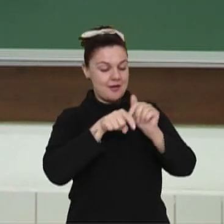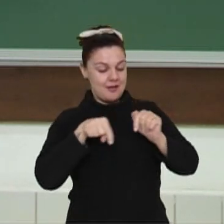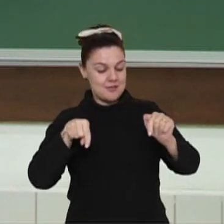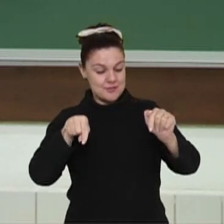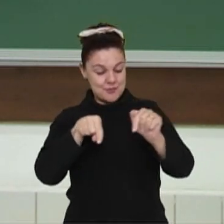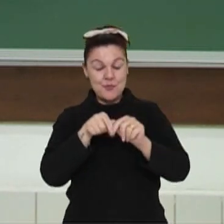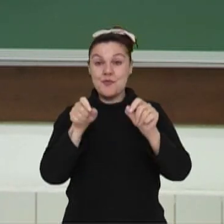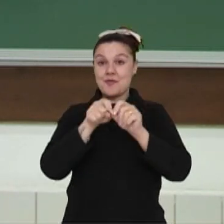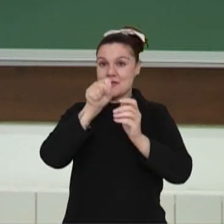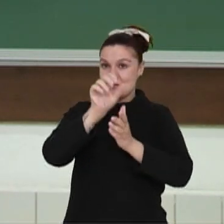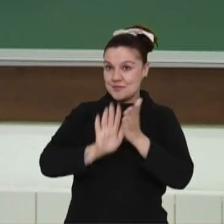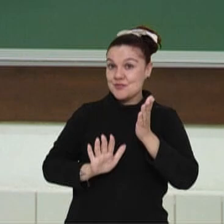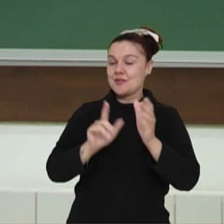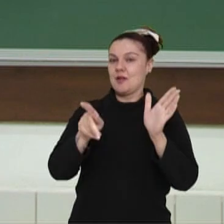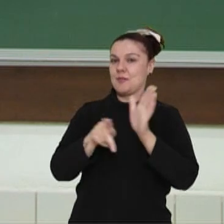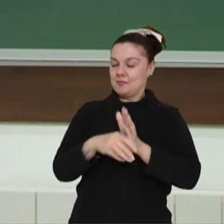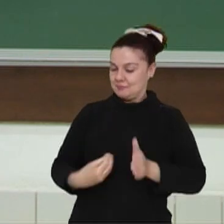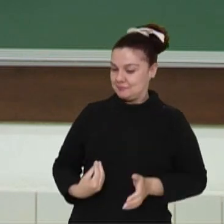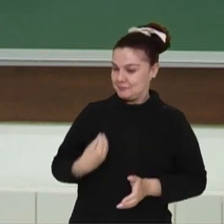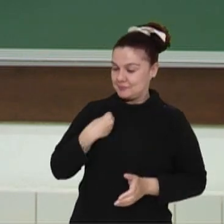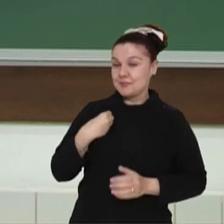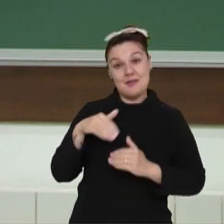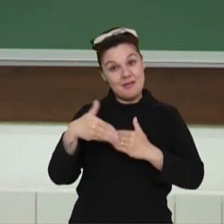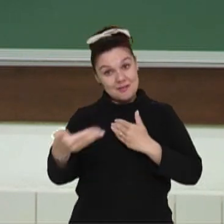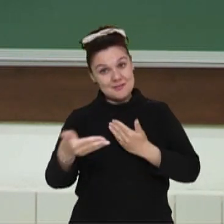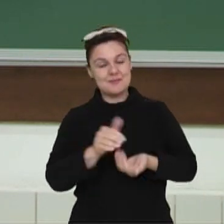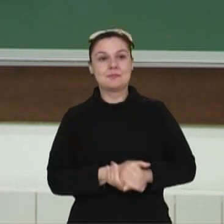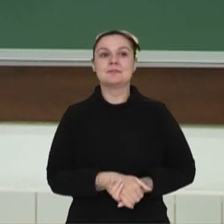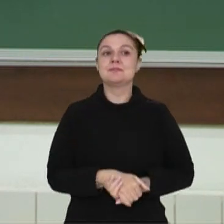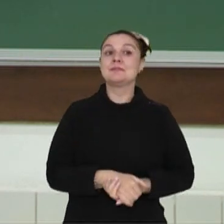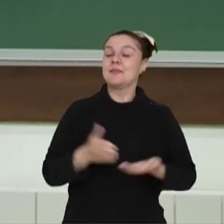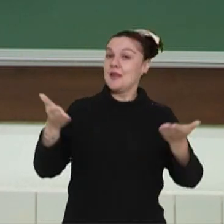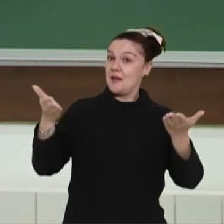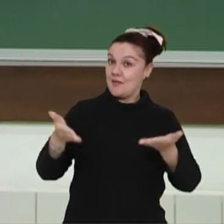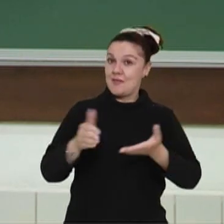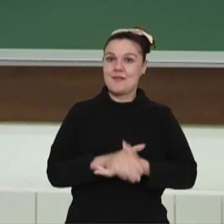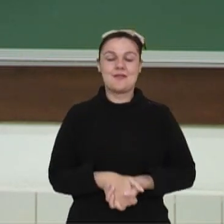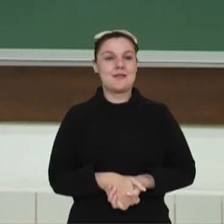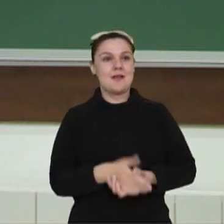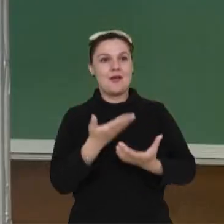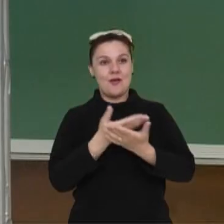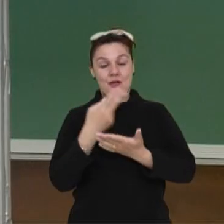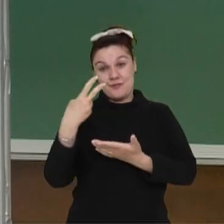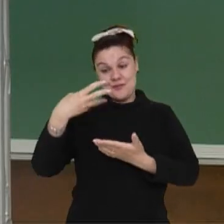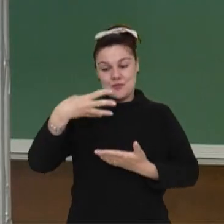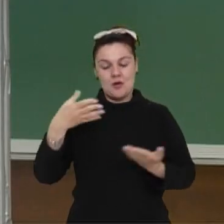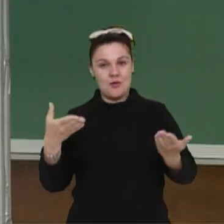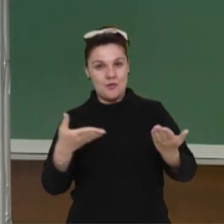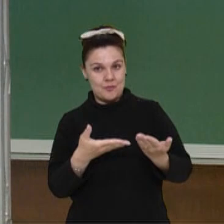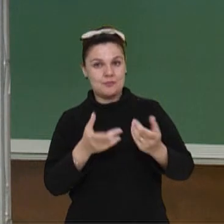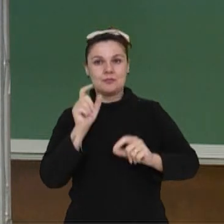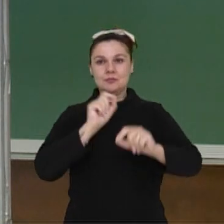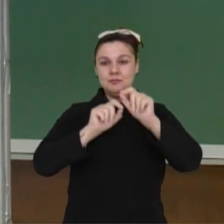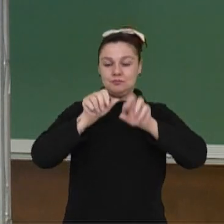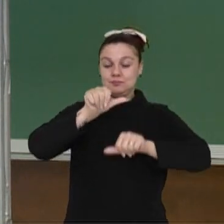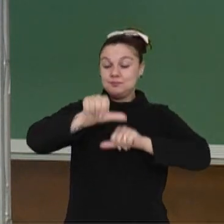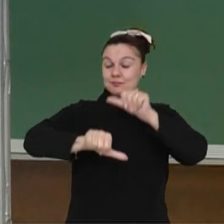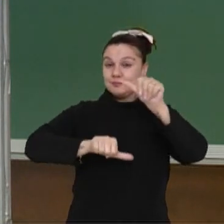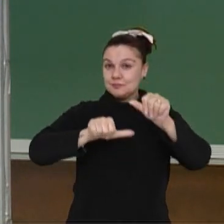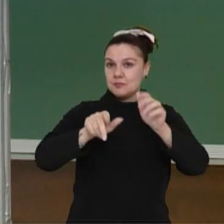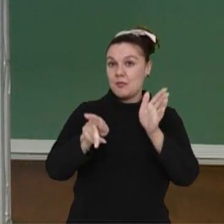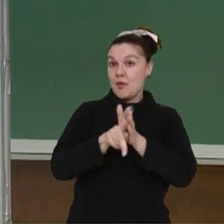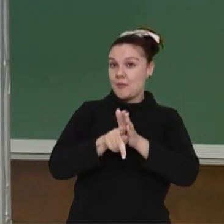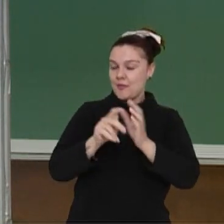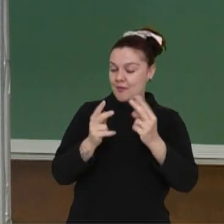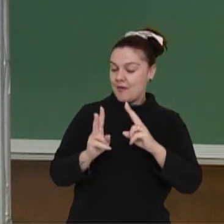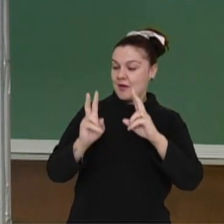fazer o exercíciozinho para ganhar presença. E é isso. Bom, estamos na aula 24, hoje vamos mudar um pouquinho de assunto, vamos falar